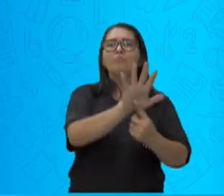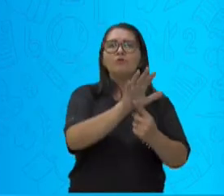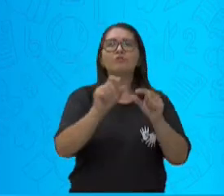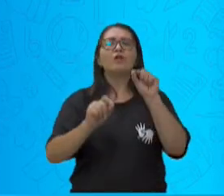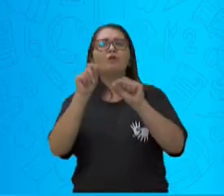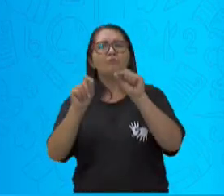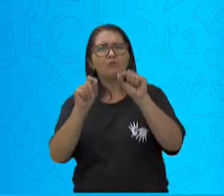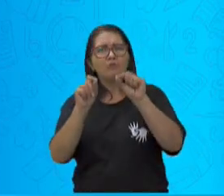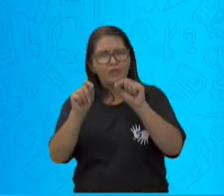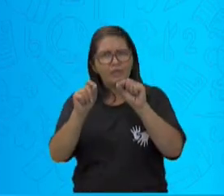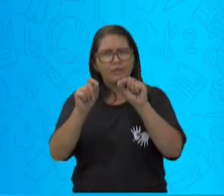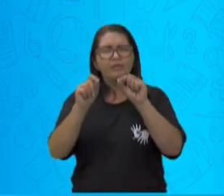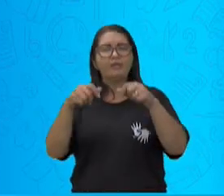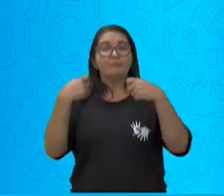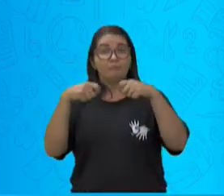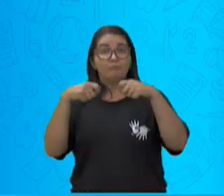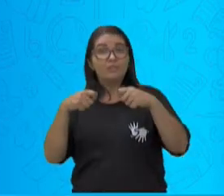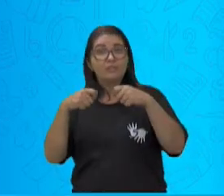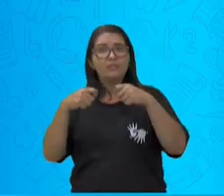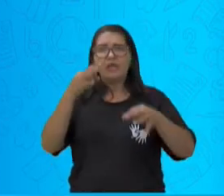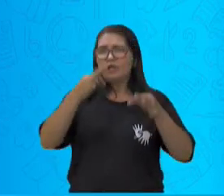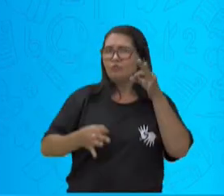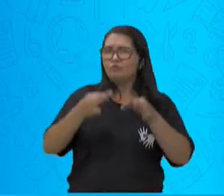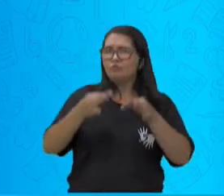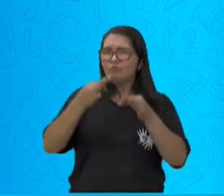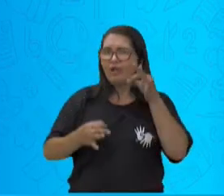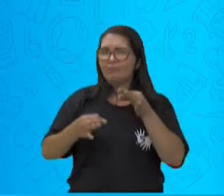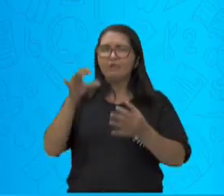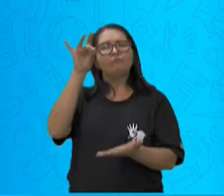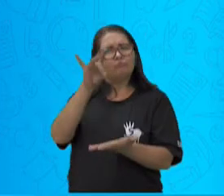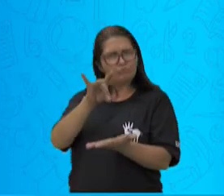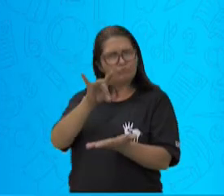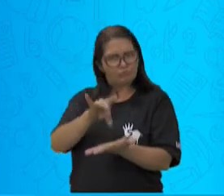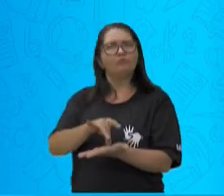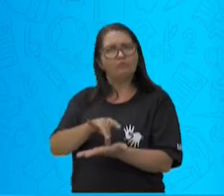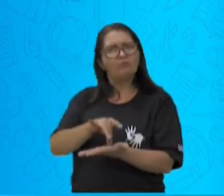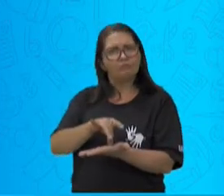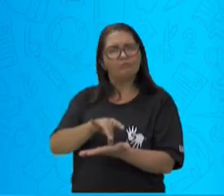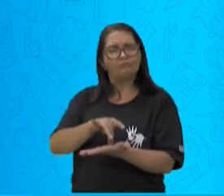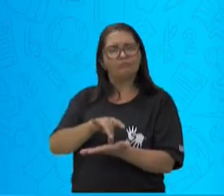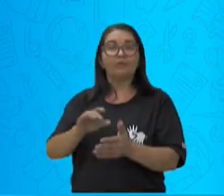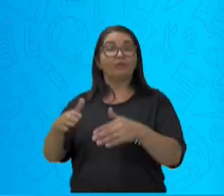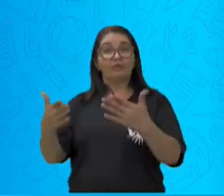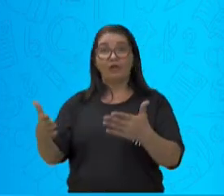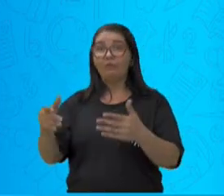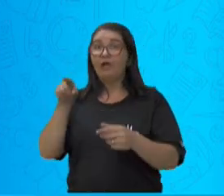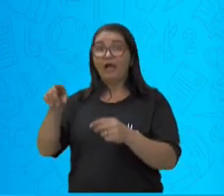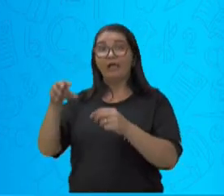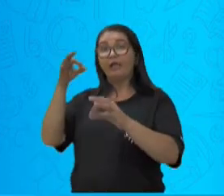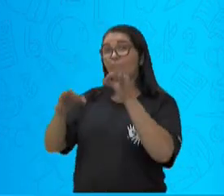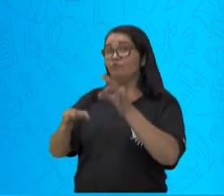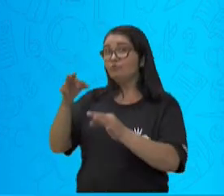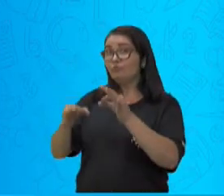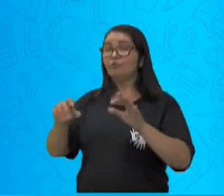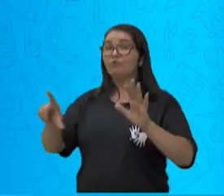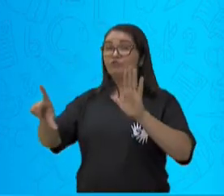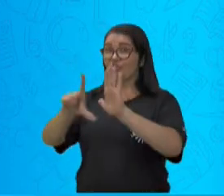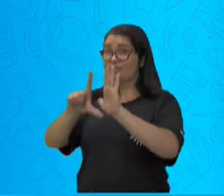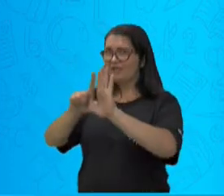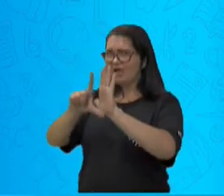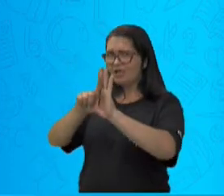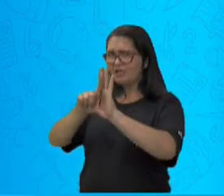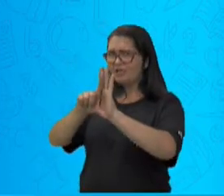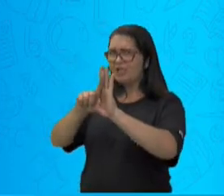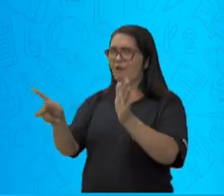domínio jurídico, no qual se inserem. O domínio jurídico refere-se ao campo do direito,